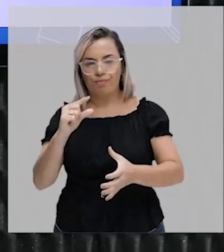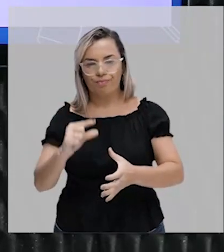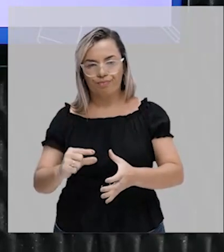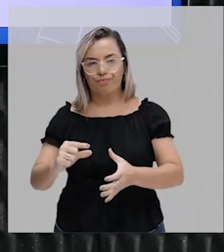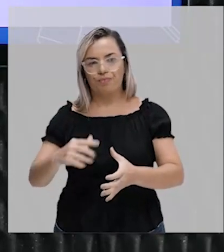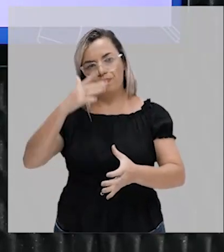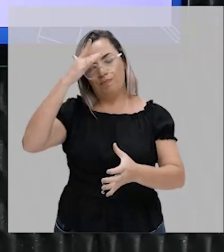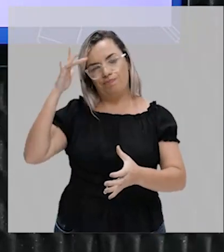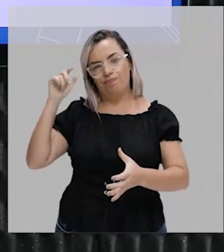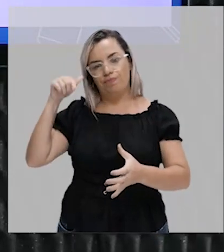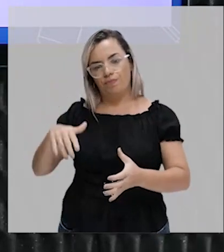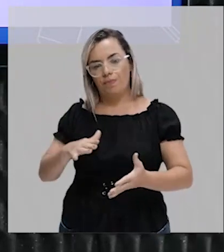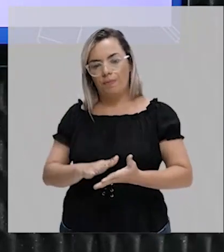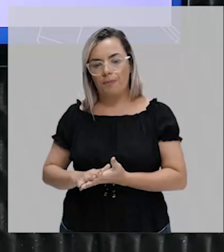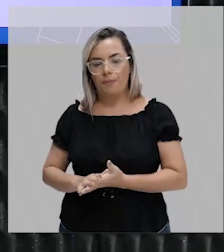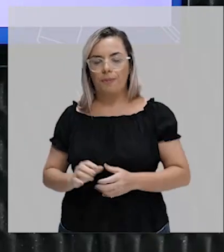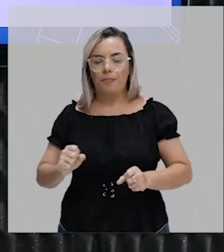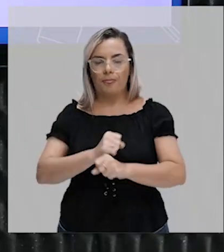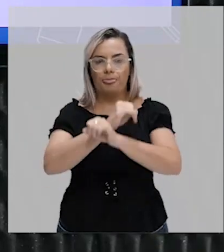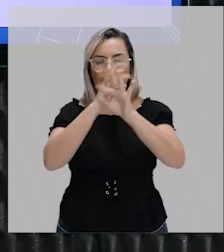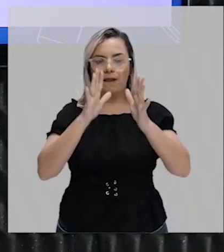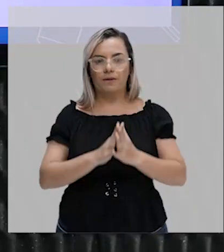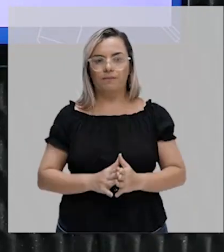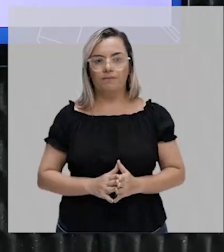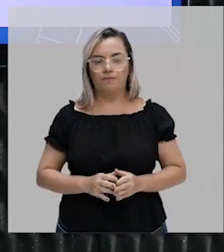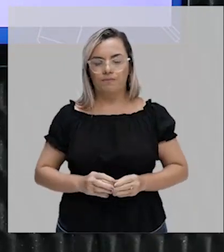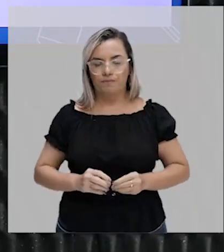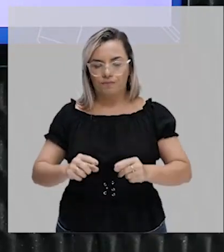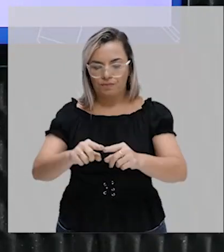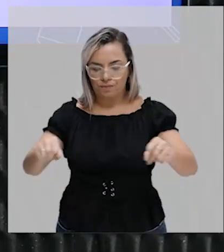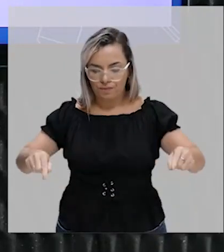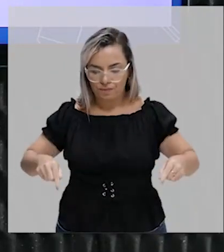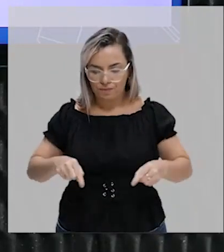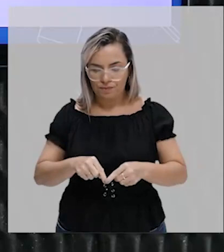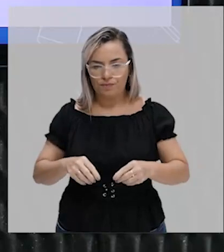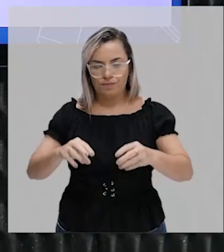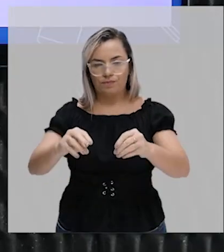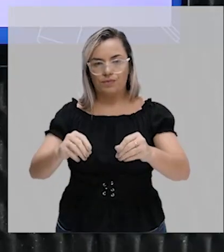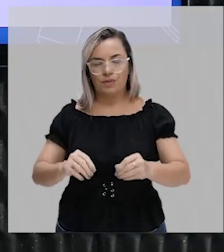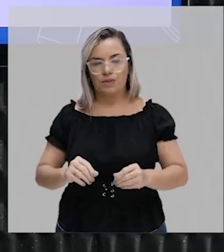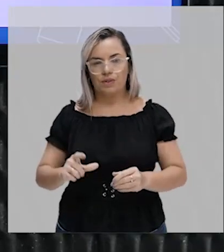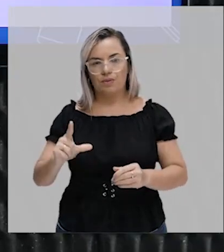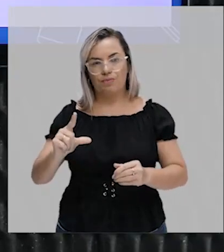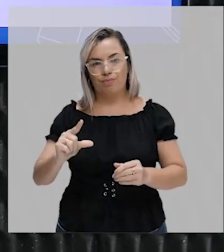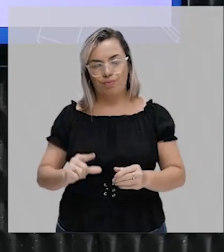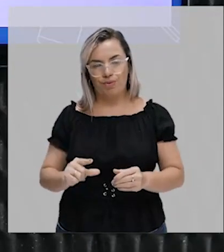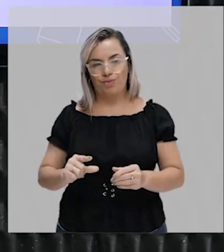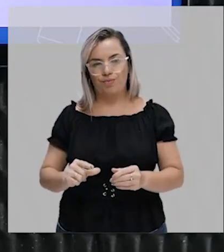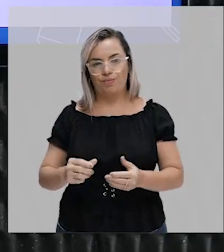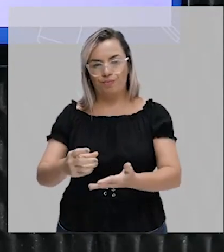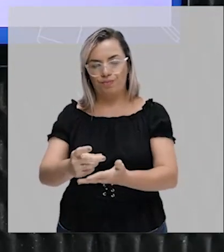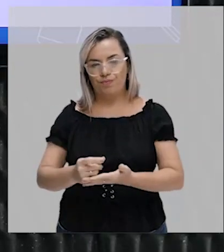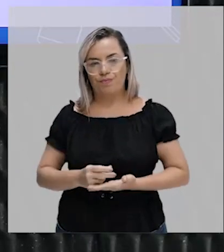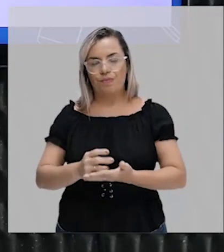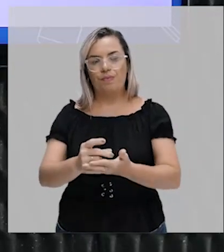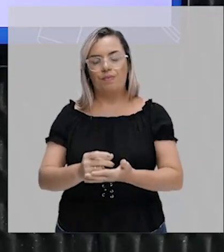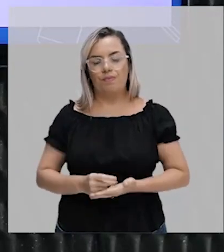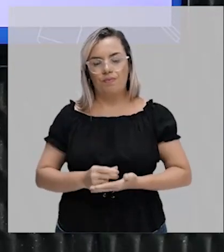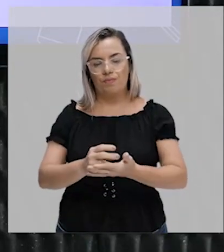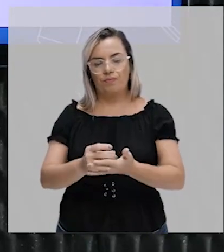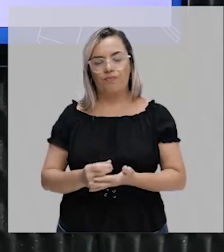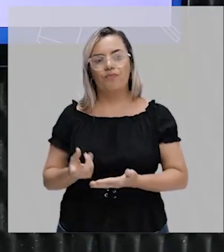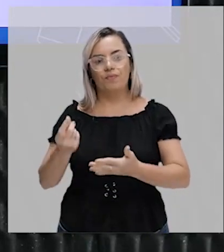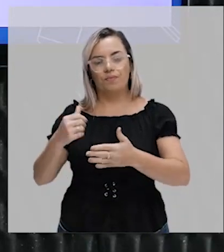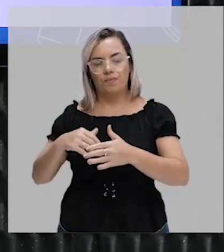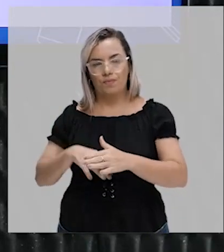ficou muito evidente, o aumento da concentração de terra e de renda, galera, tá certo? Entre estes grandes produtores que estão aí